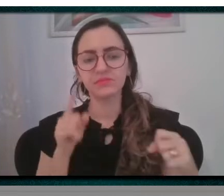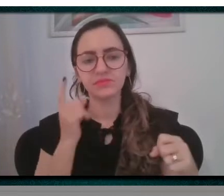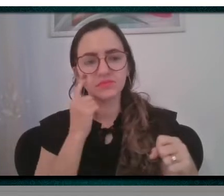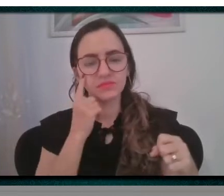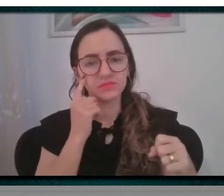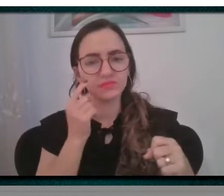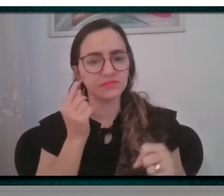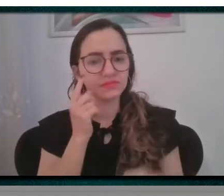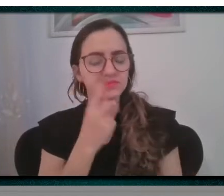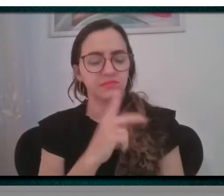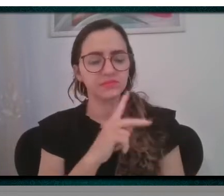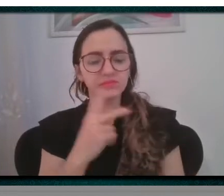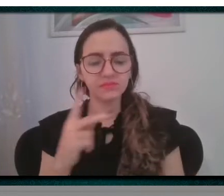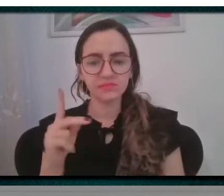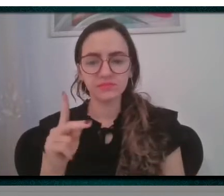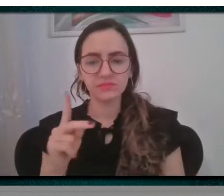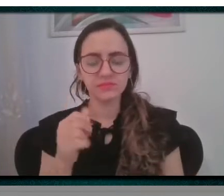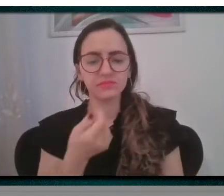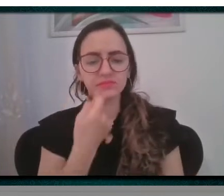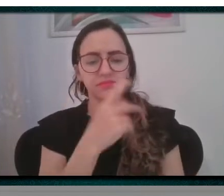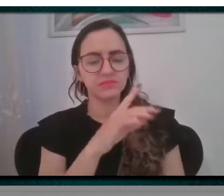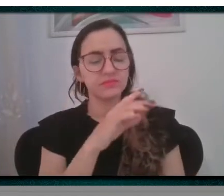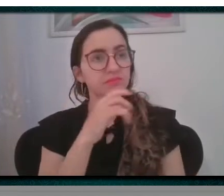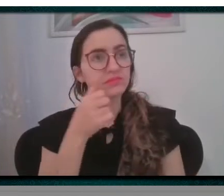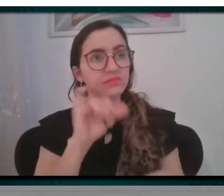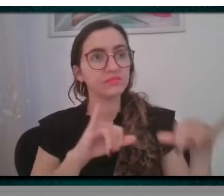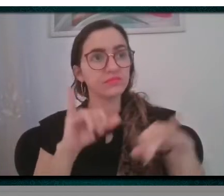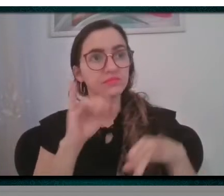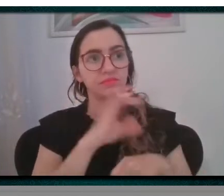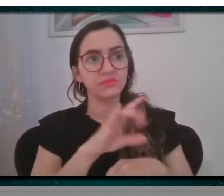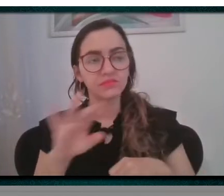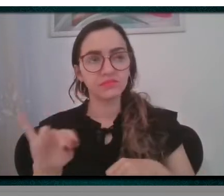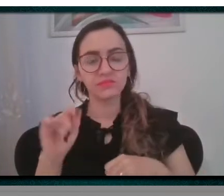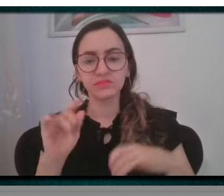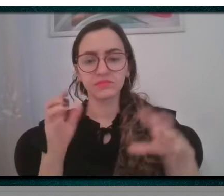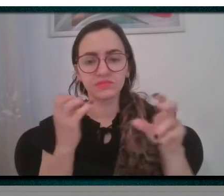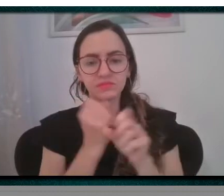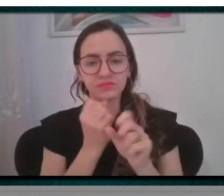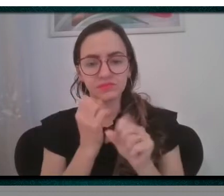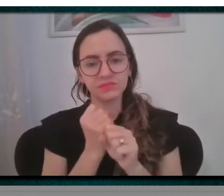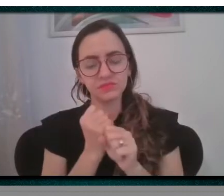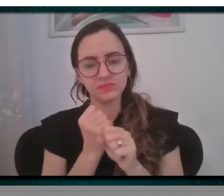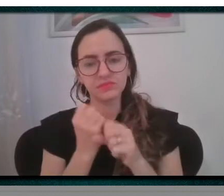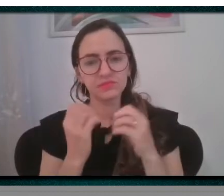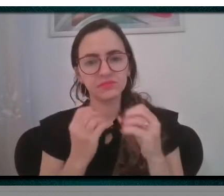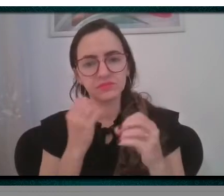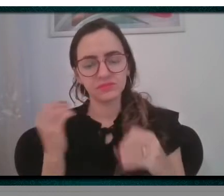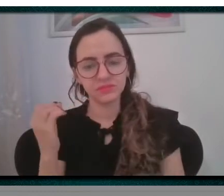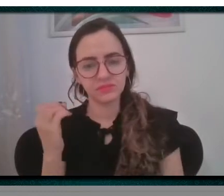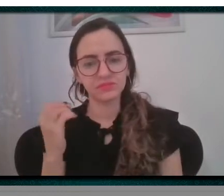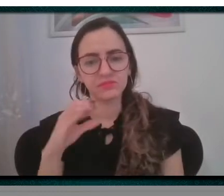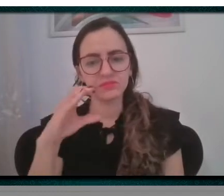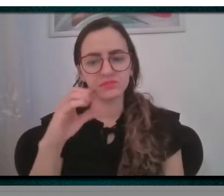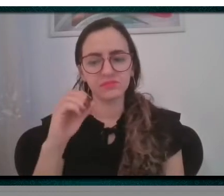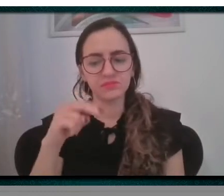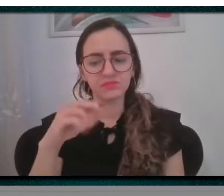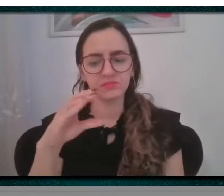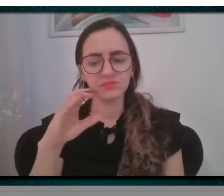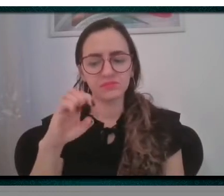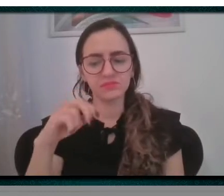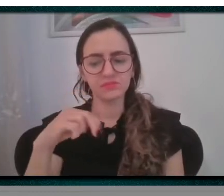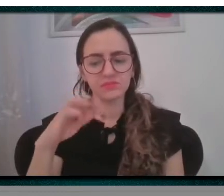Concentrações dos seus elementos, certo? E aí a gente vai identificar quando a gente vê que existe